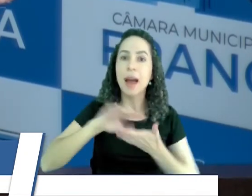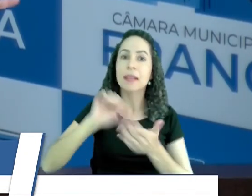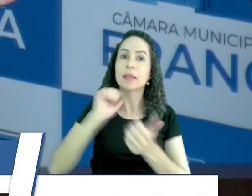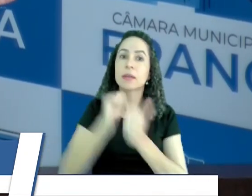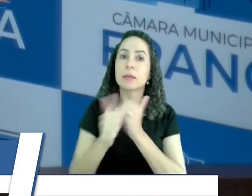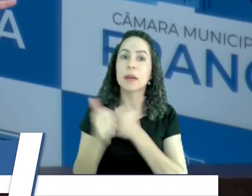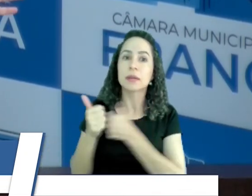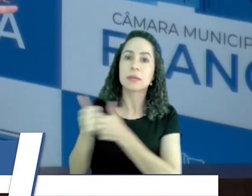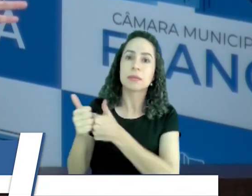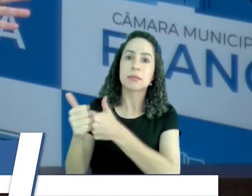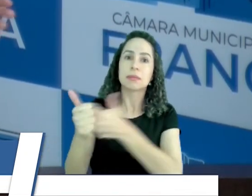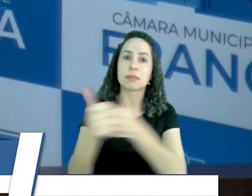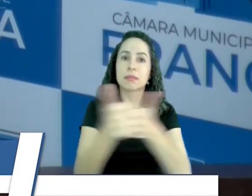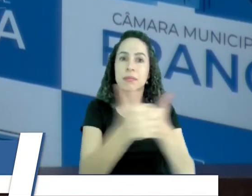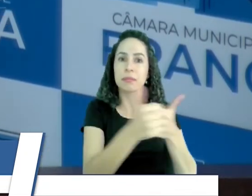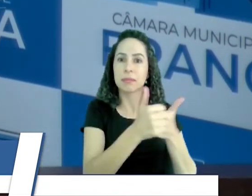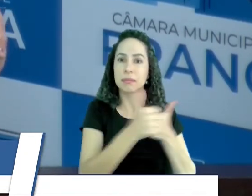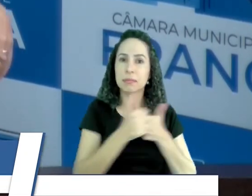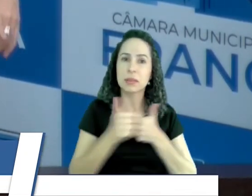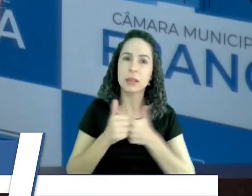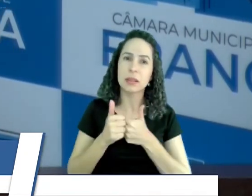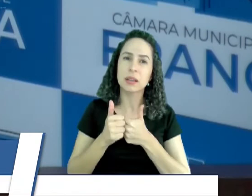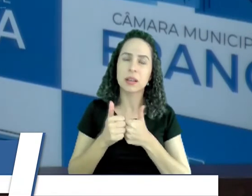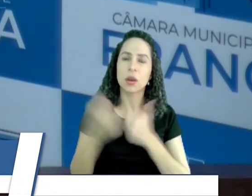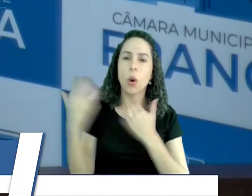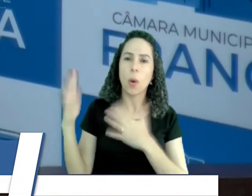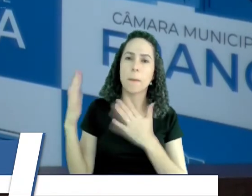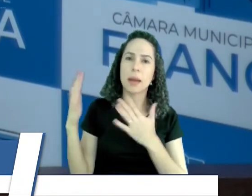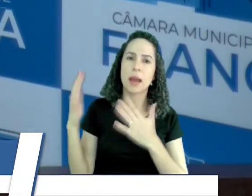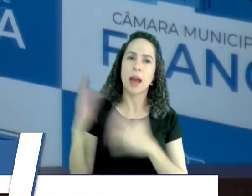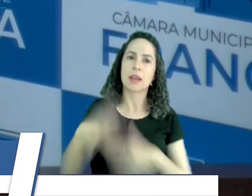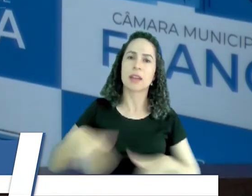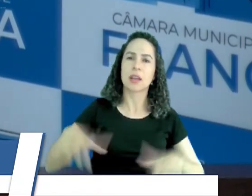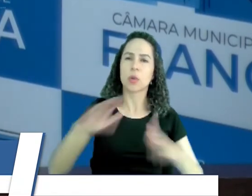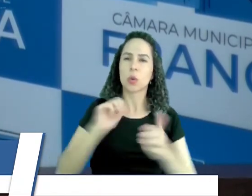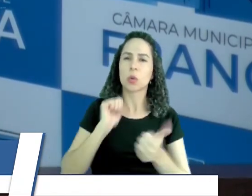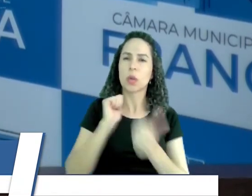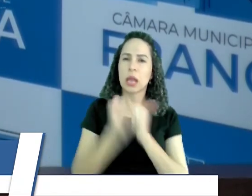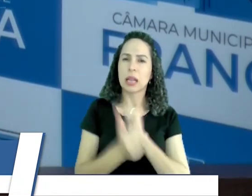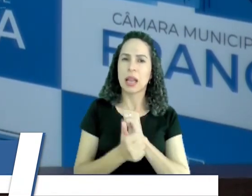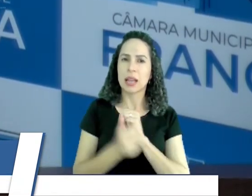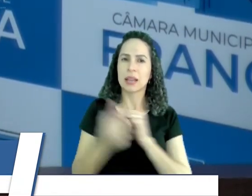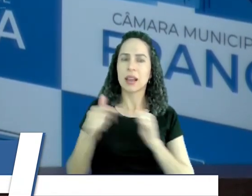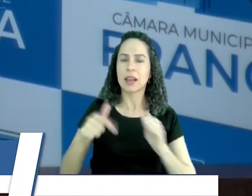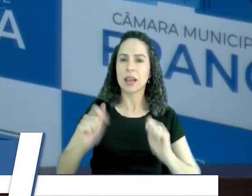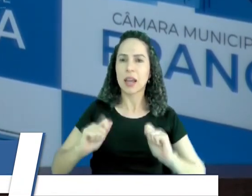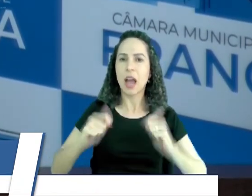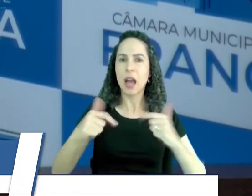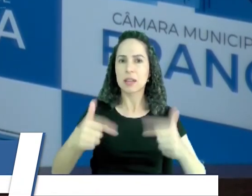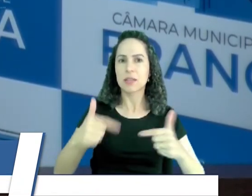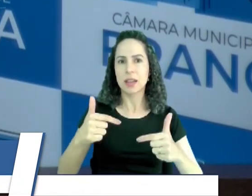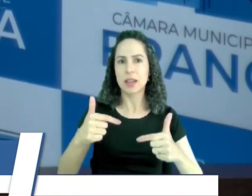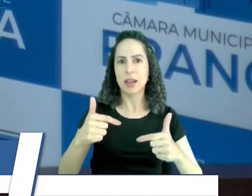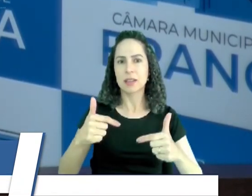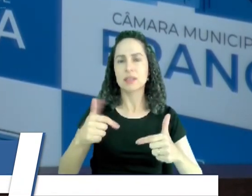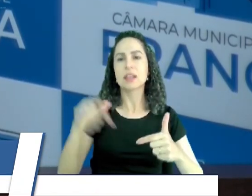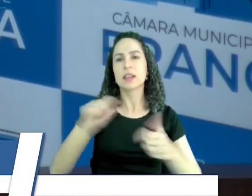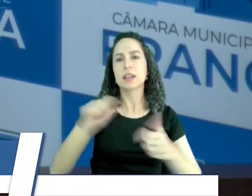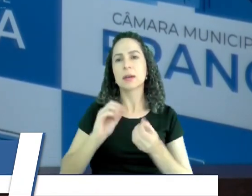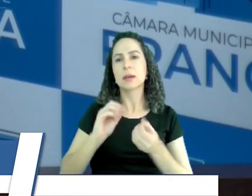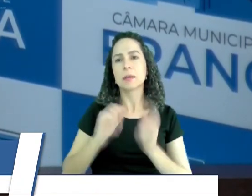proximidades do Pedrocão, em homenagem aos nossos atletas e atividade que torna a cidade reconhecida